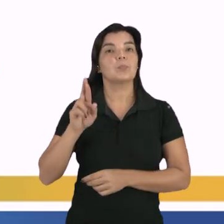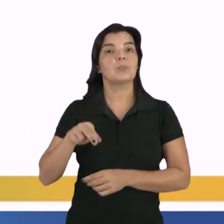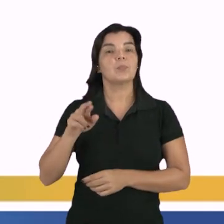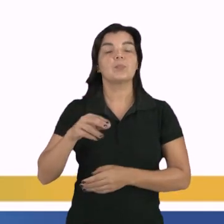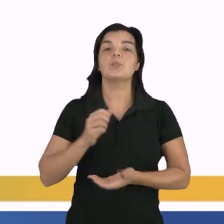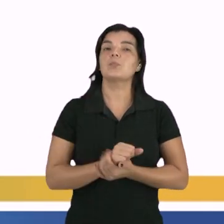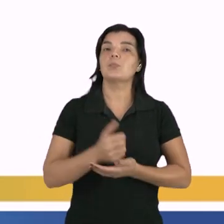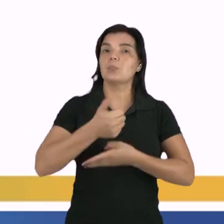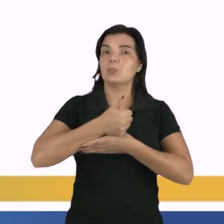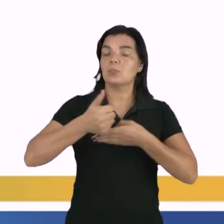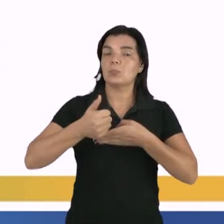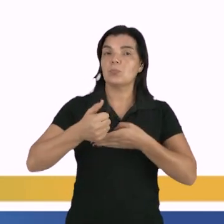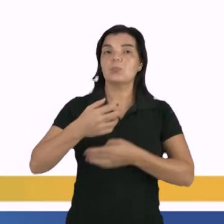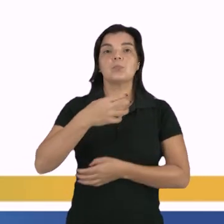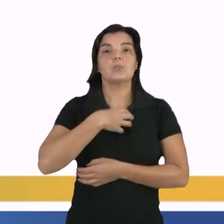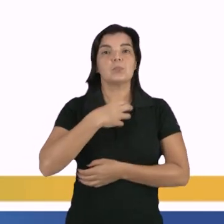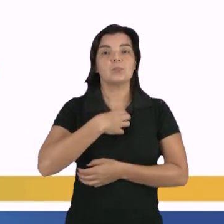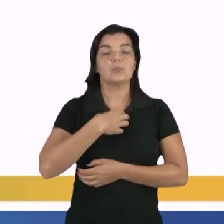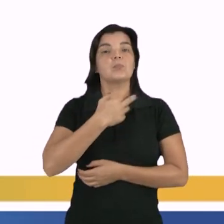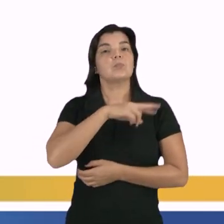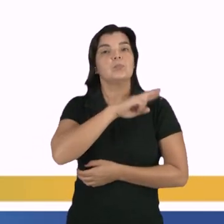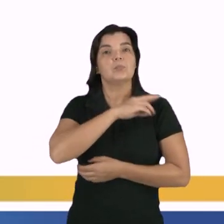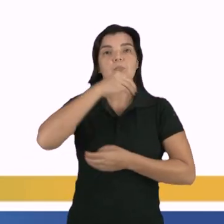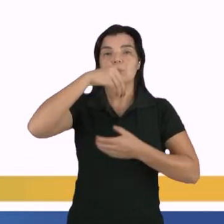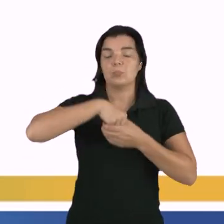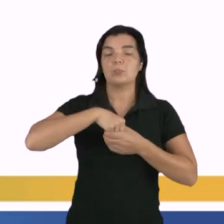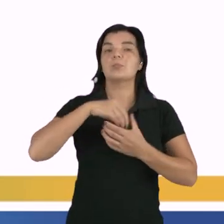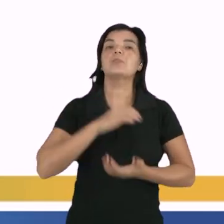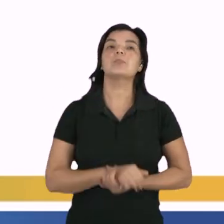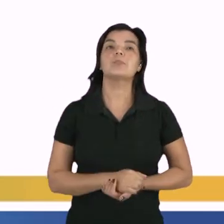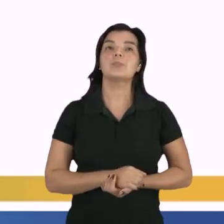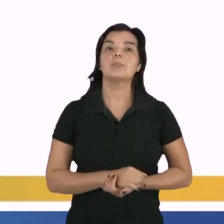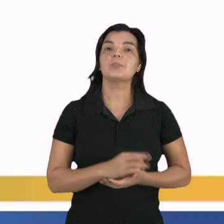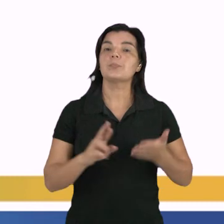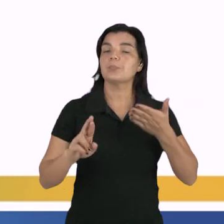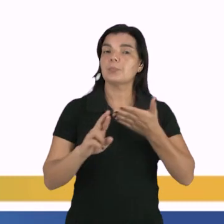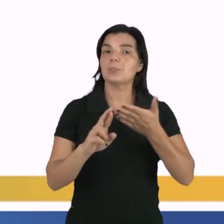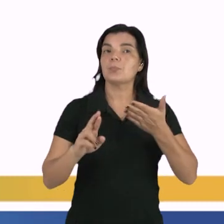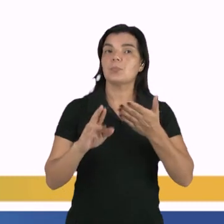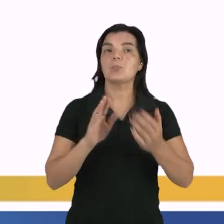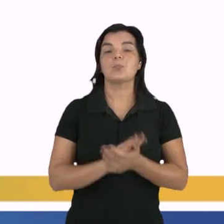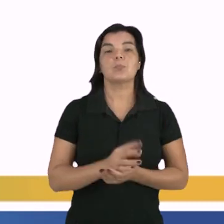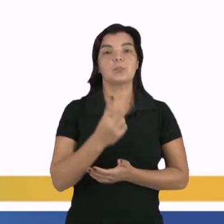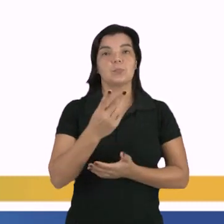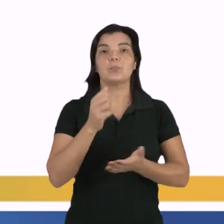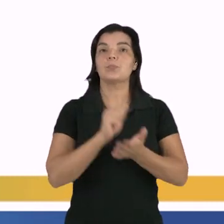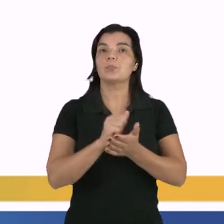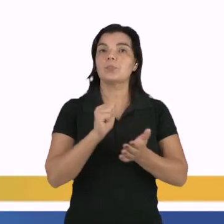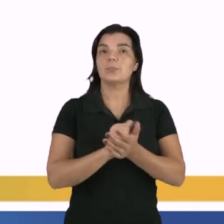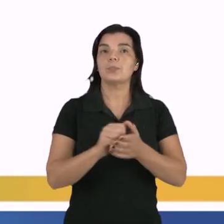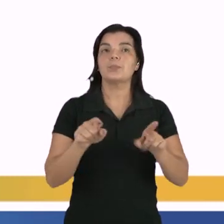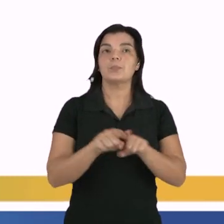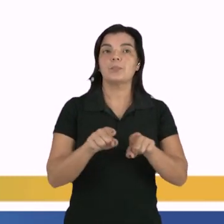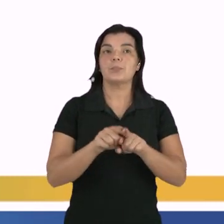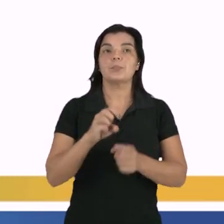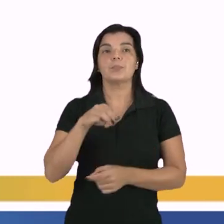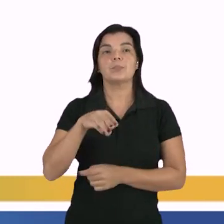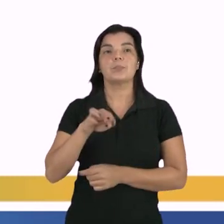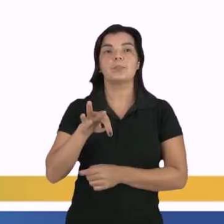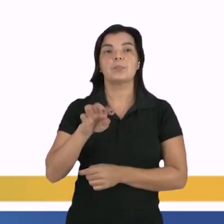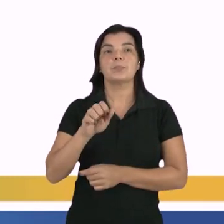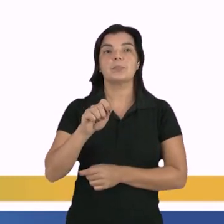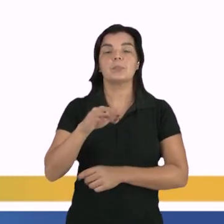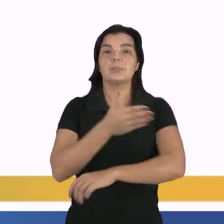razão, a norma moral, o senso do dever está dentro de mim. Aí eu deixo como referência duas obras do Kant, a Metafísica